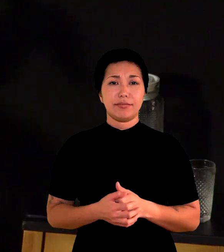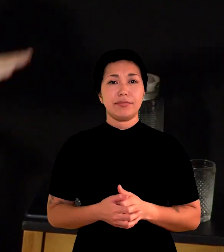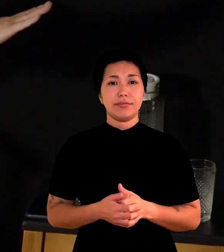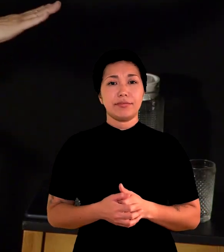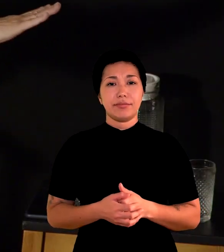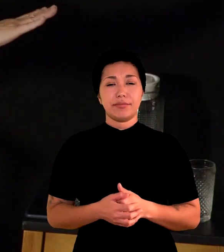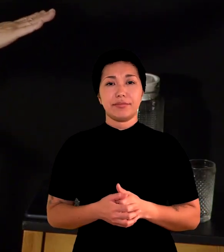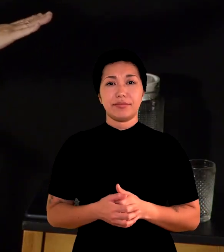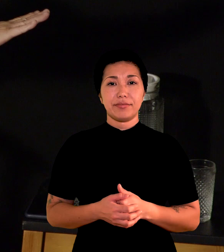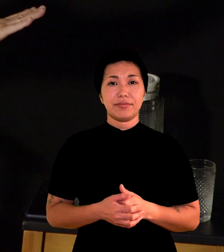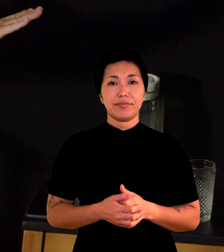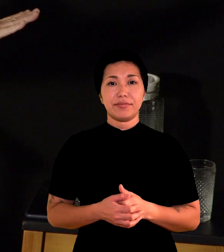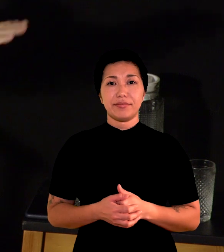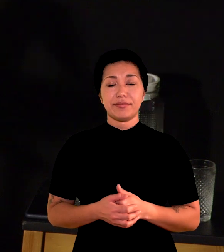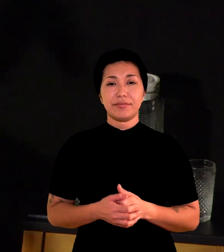Tem.